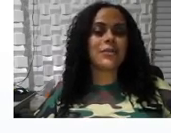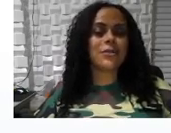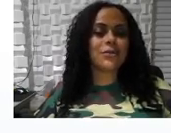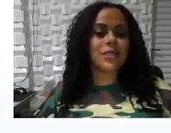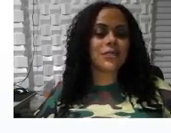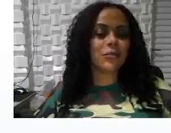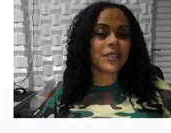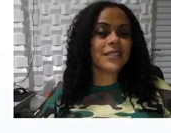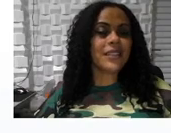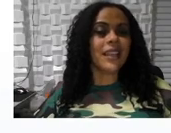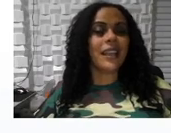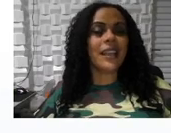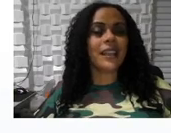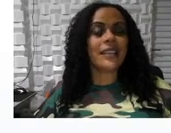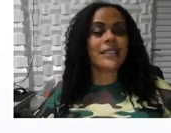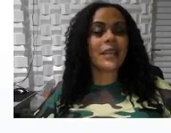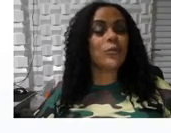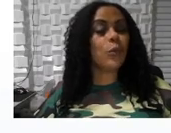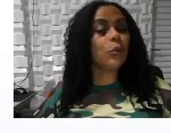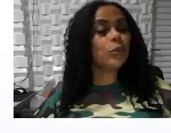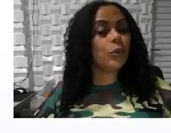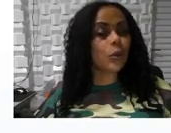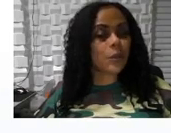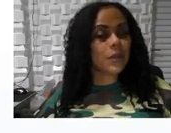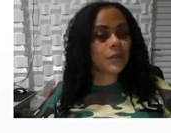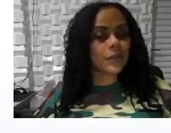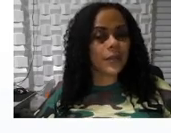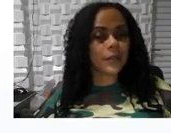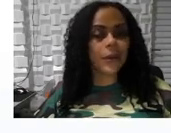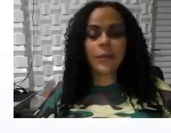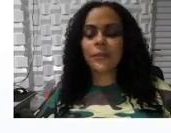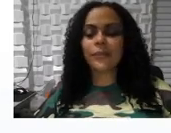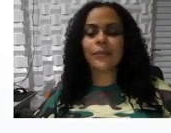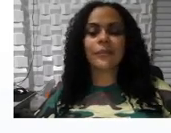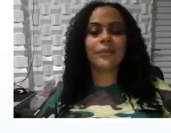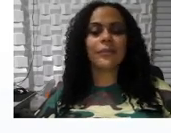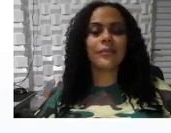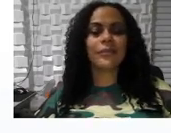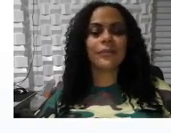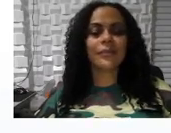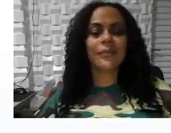surdas mudas, ela recebe um outro nome, tá bom?